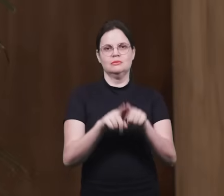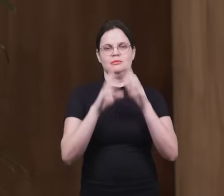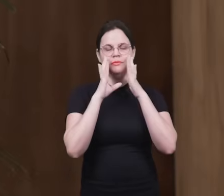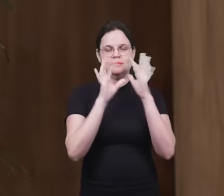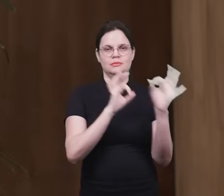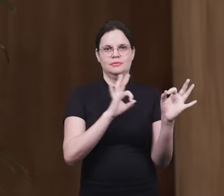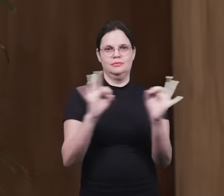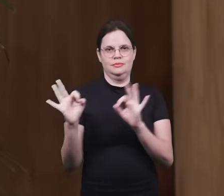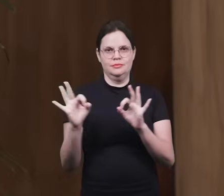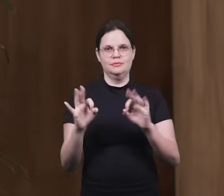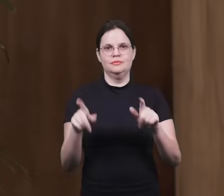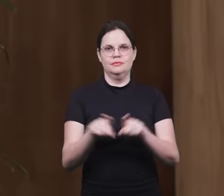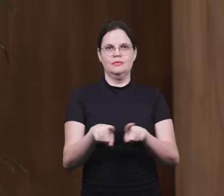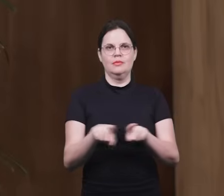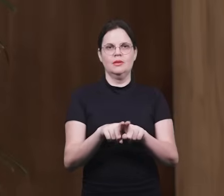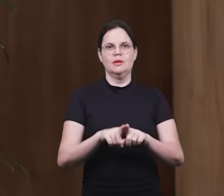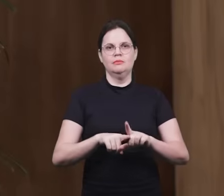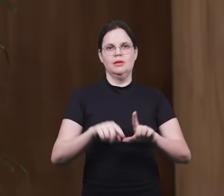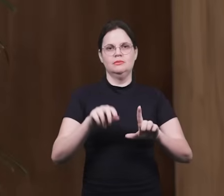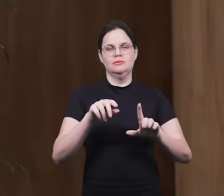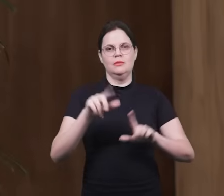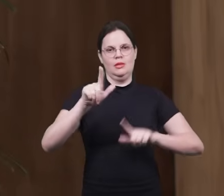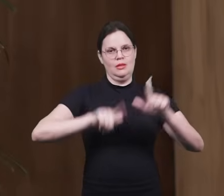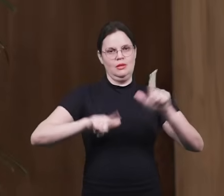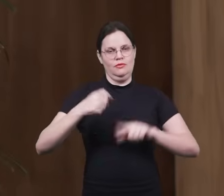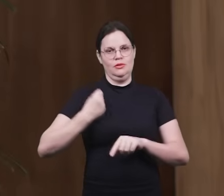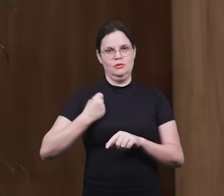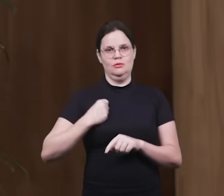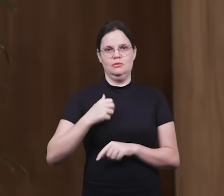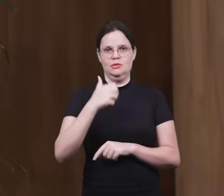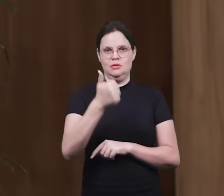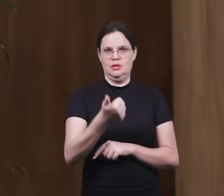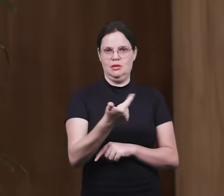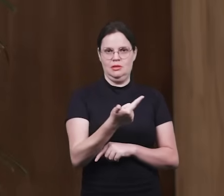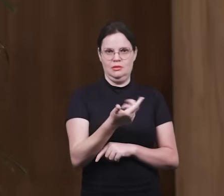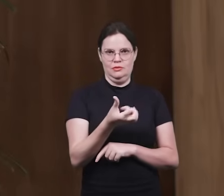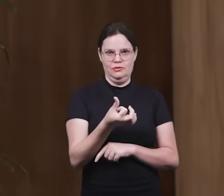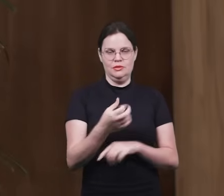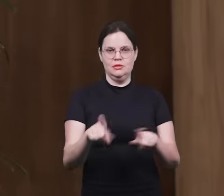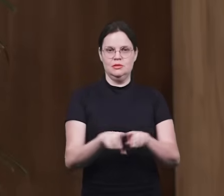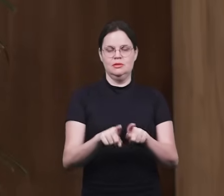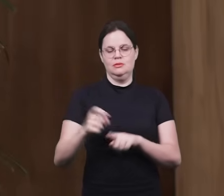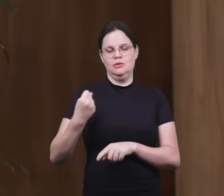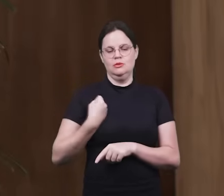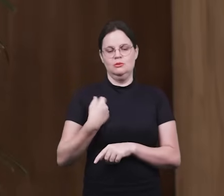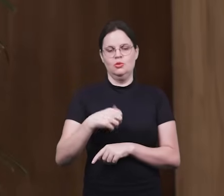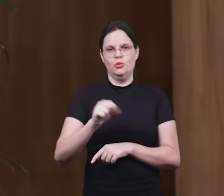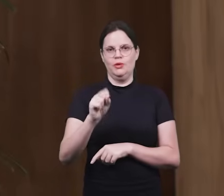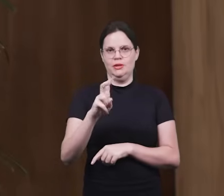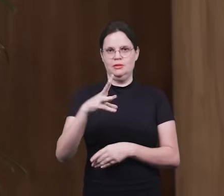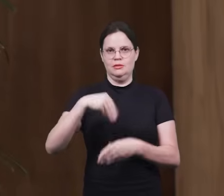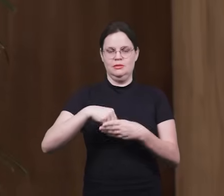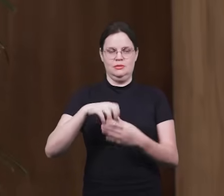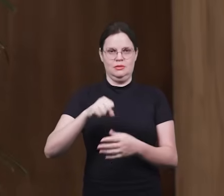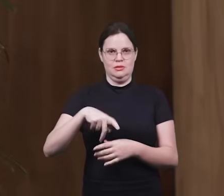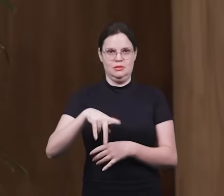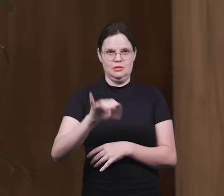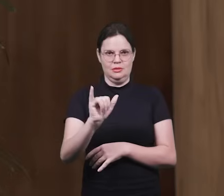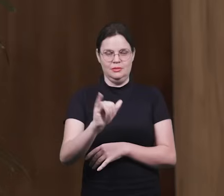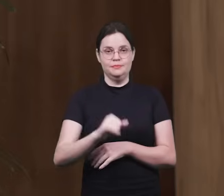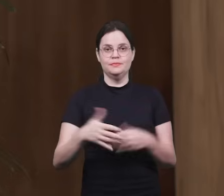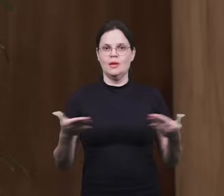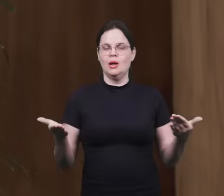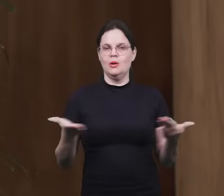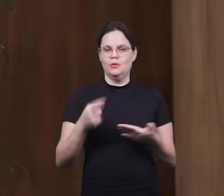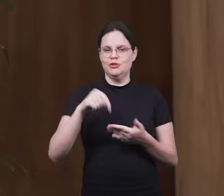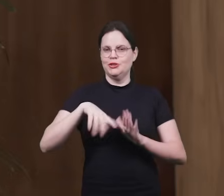oficiais, canal do YouTube, o canal 126 da TV Manaim e o canal 85 da Sky Livre. E hoje,